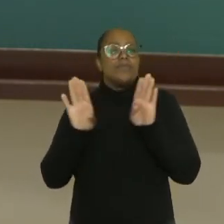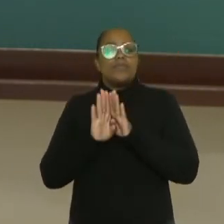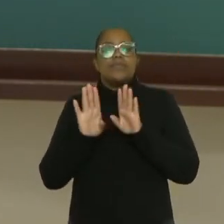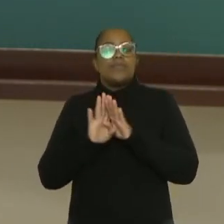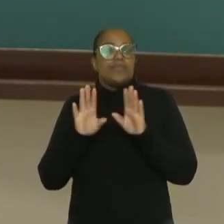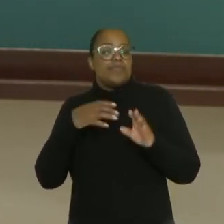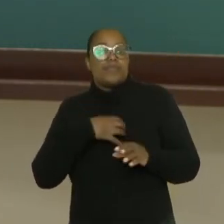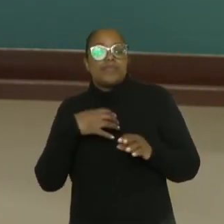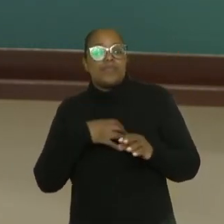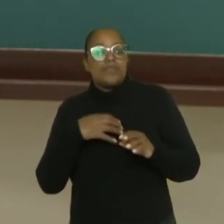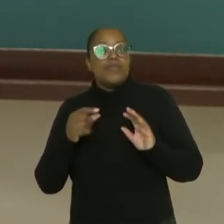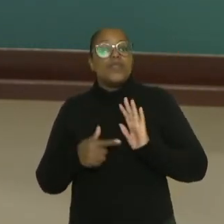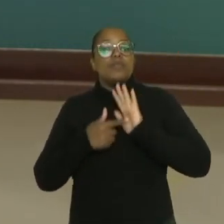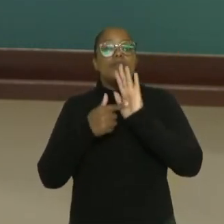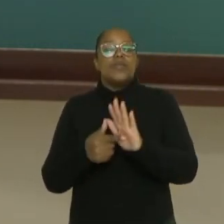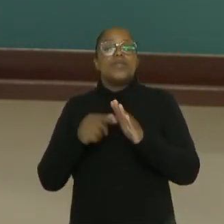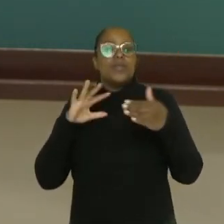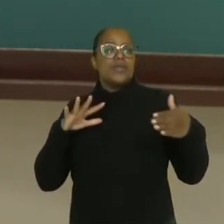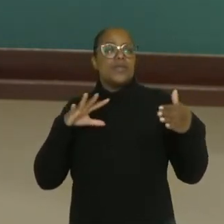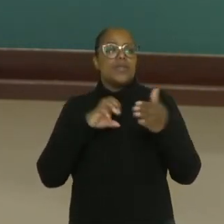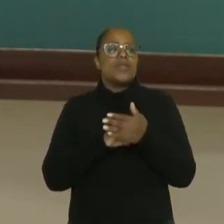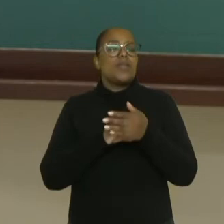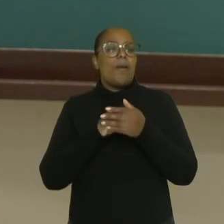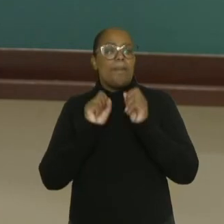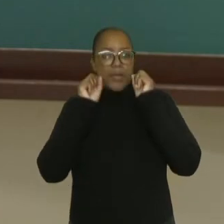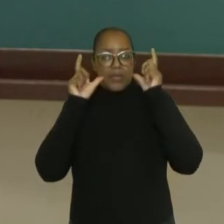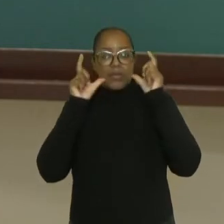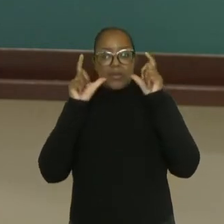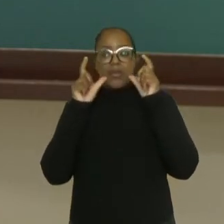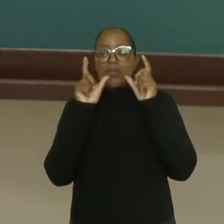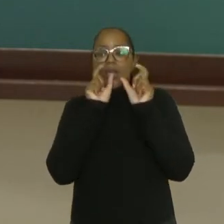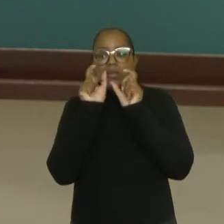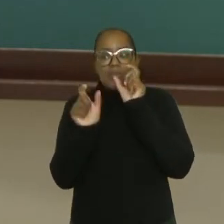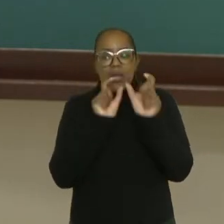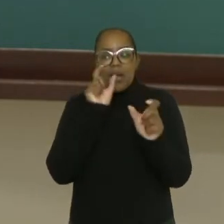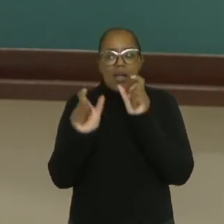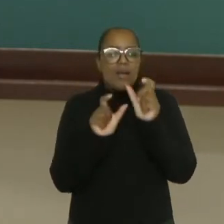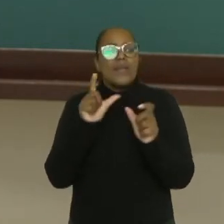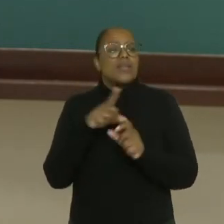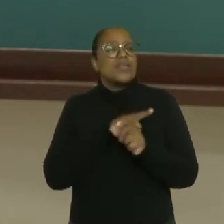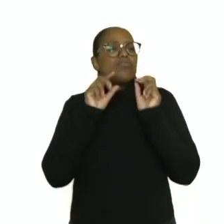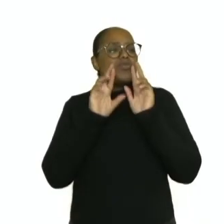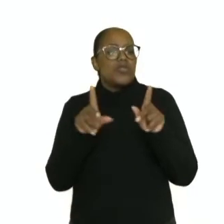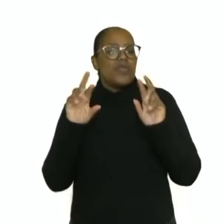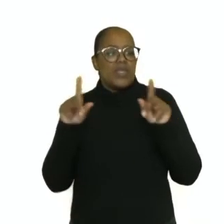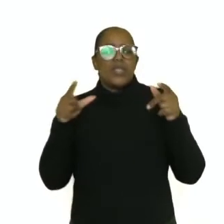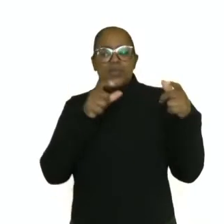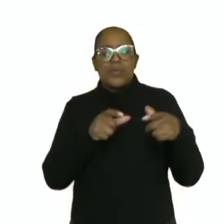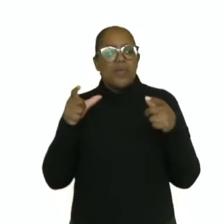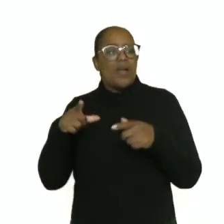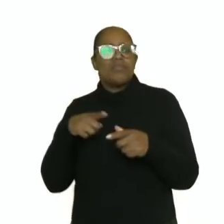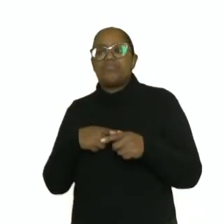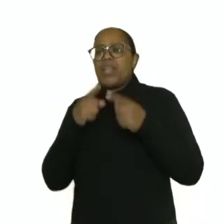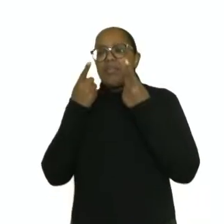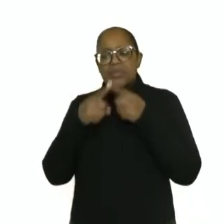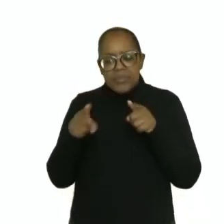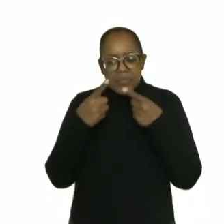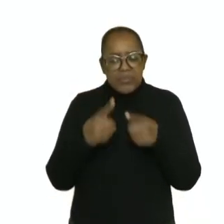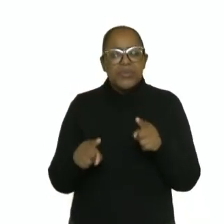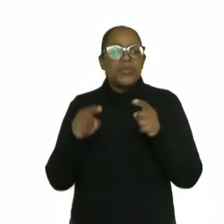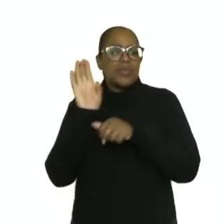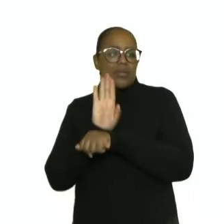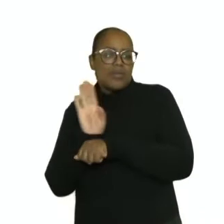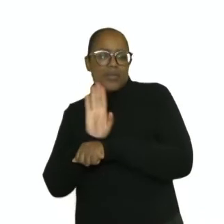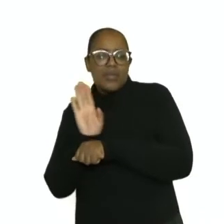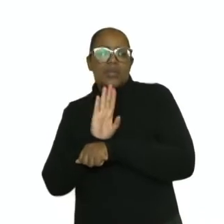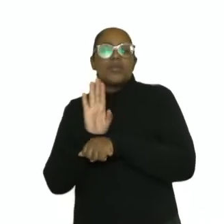da violência. Preste atenção aos discursos, eles estão em diversos lugares, na mídia, nas músicas, nos filmes